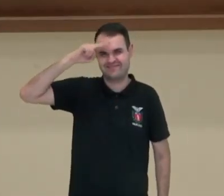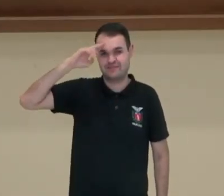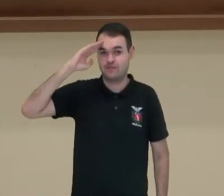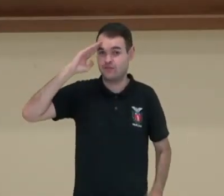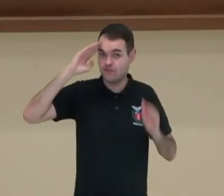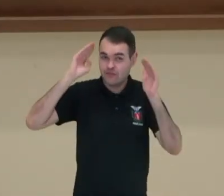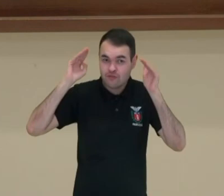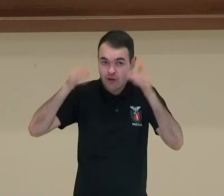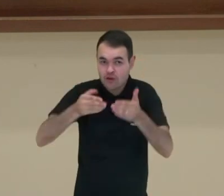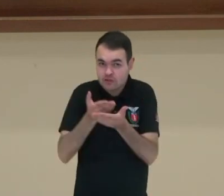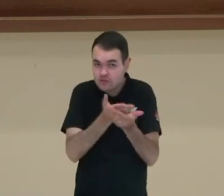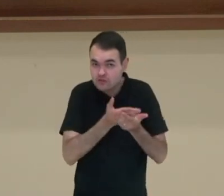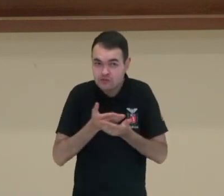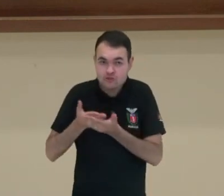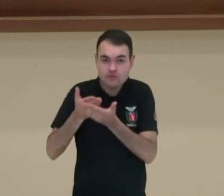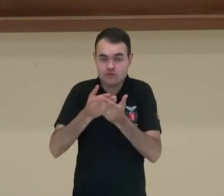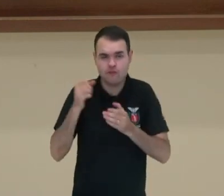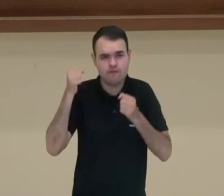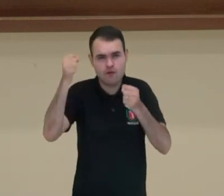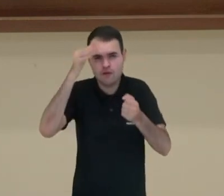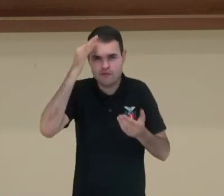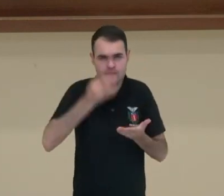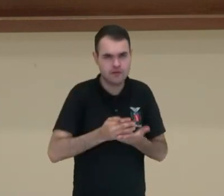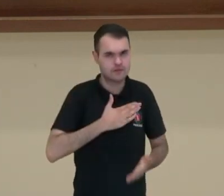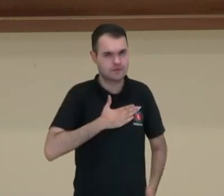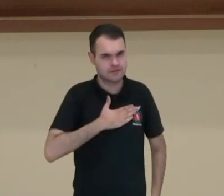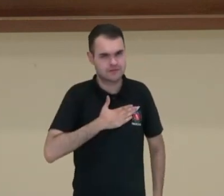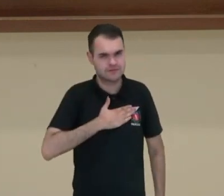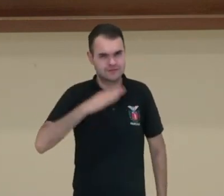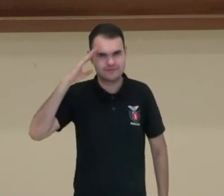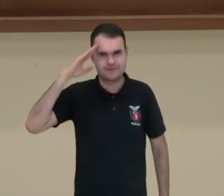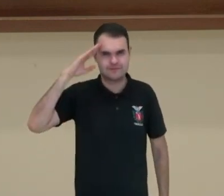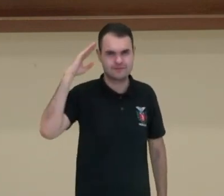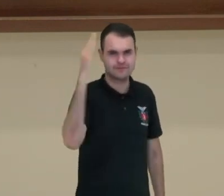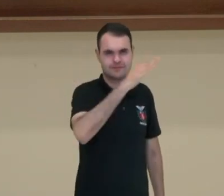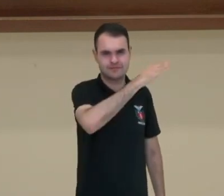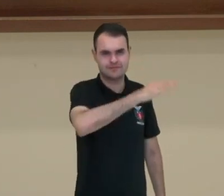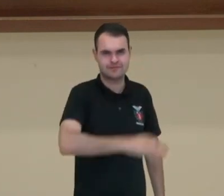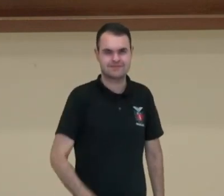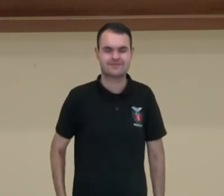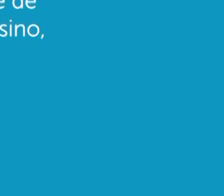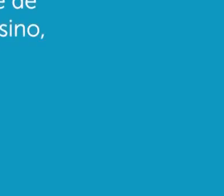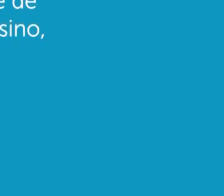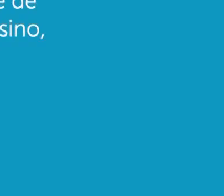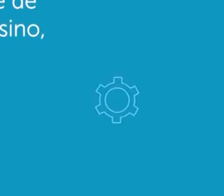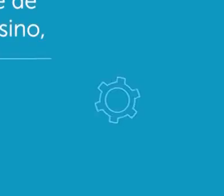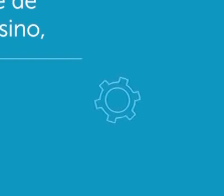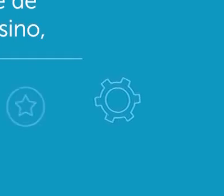Foco nos estudos, galera, no sexto ano, força, fé no coração, até a próxima. Valeu!